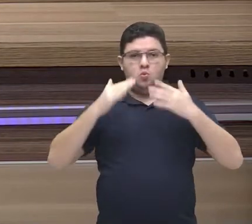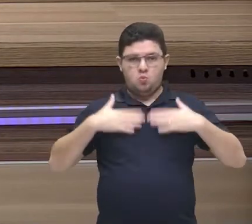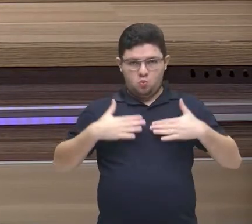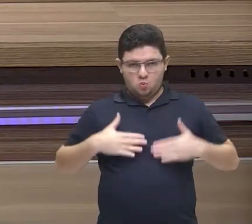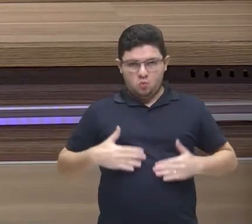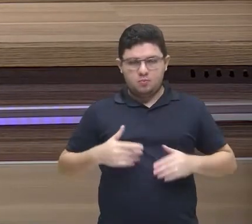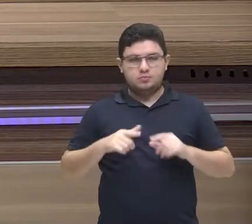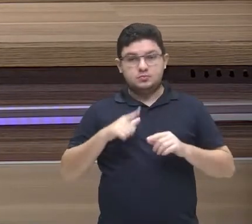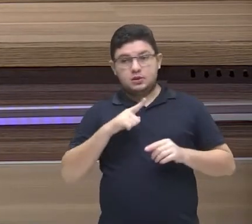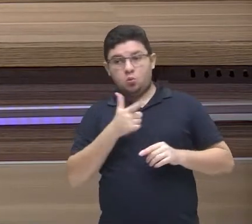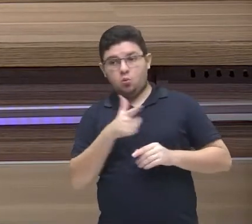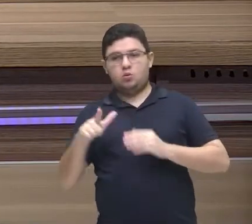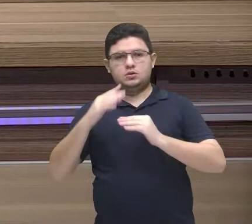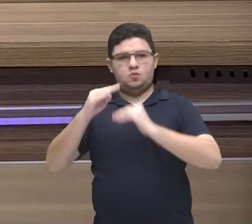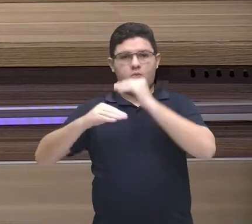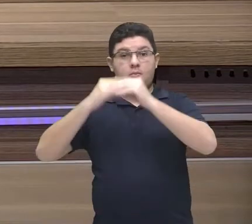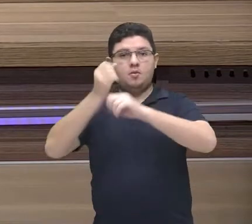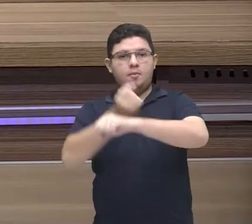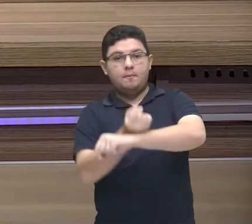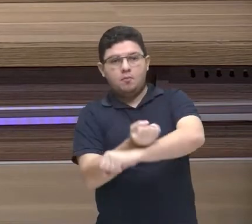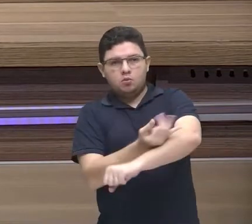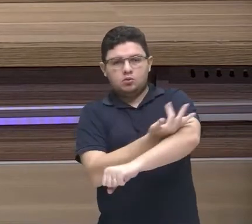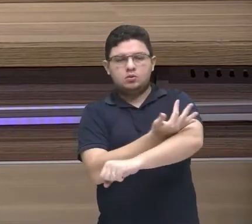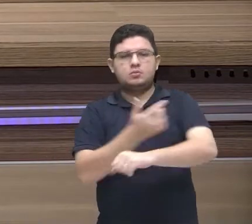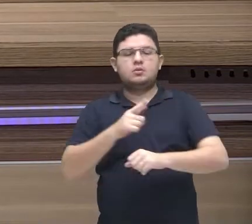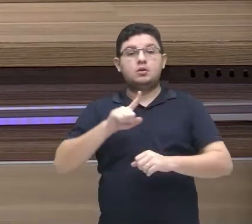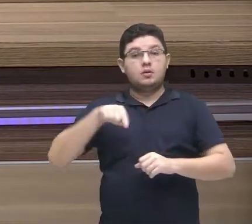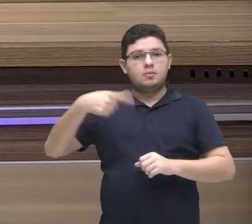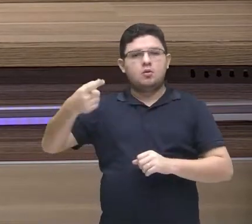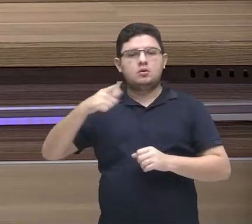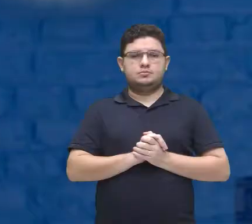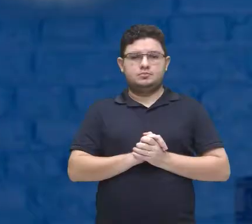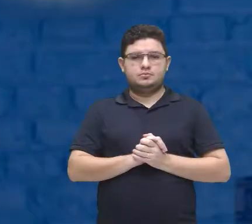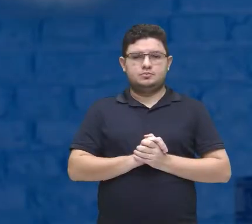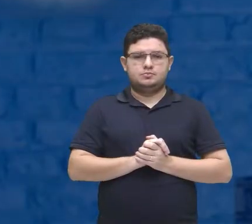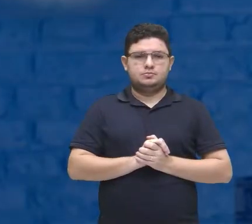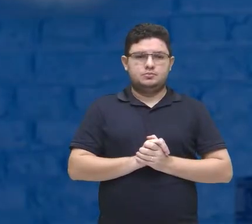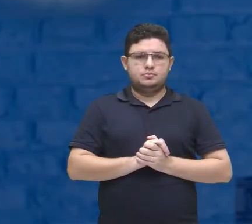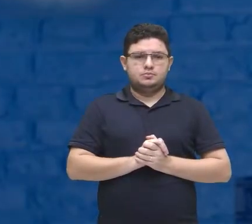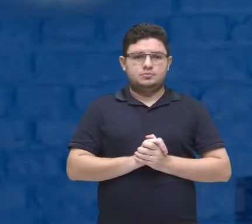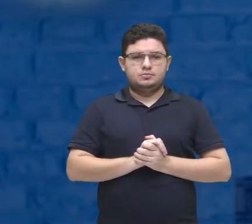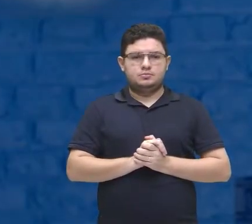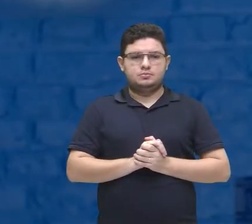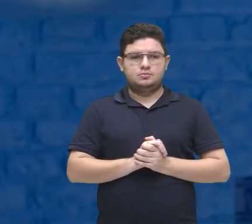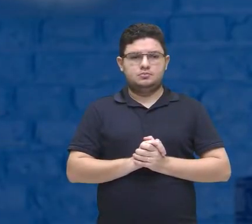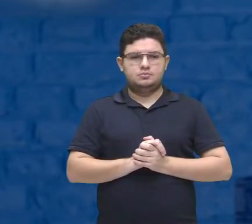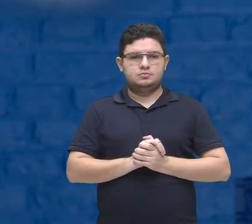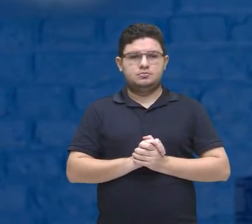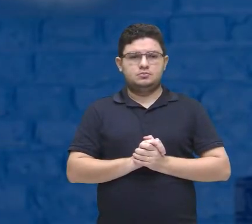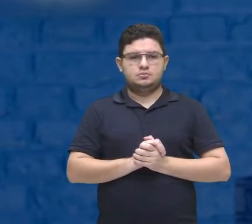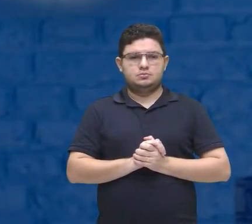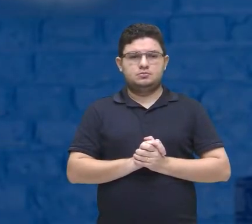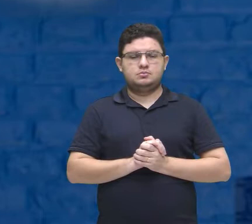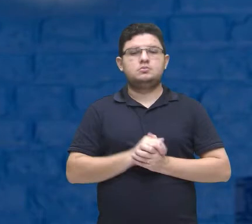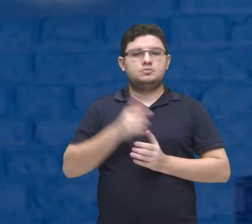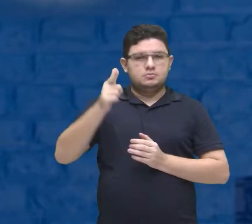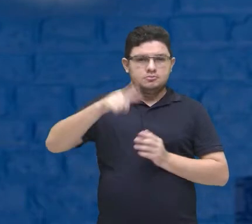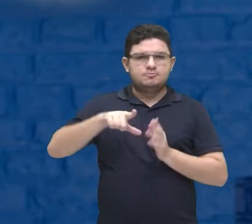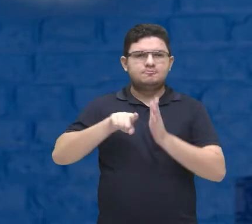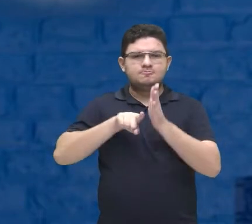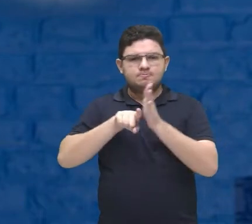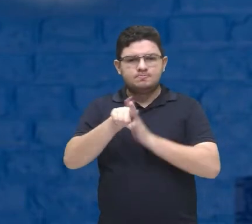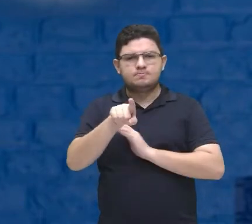ter a descoberta e a prática da sexualidade. Nós temos mais uma pergunta aqui, eles estão bem atentos,